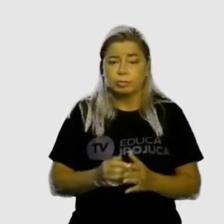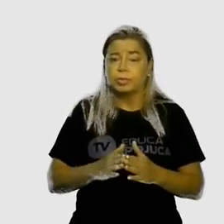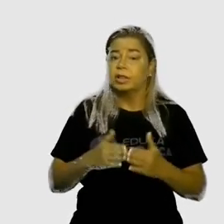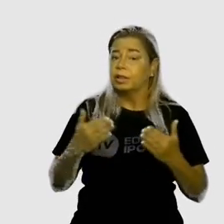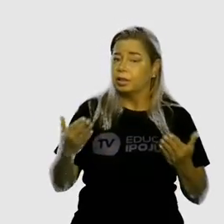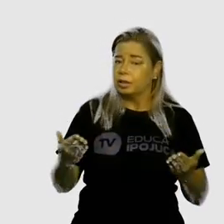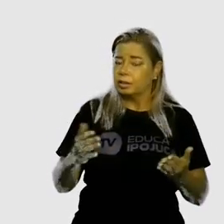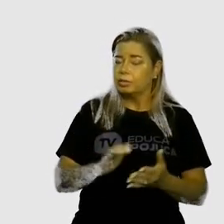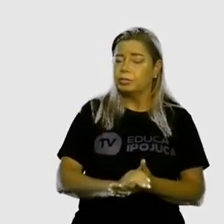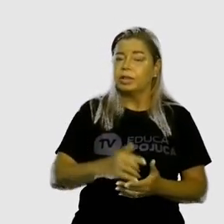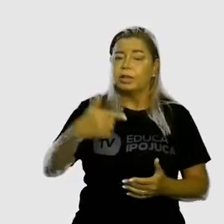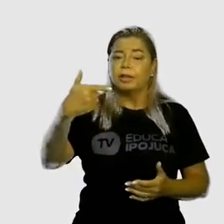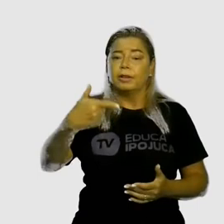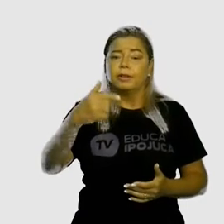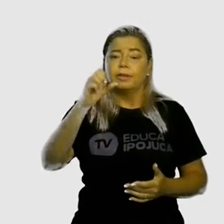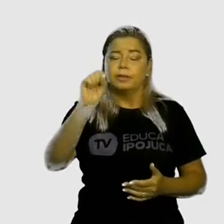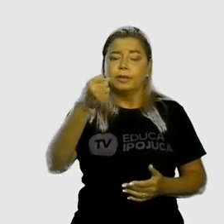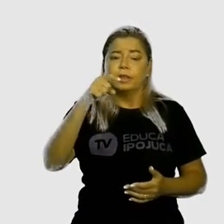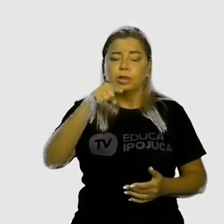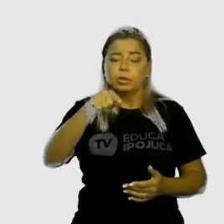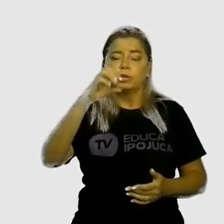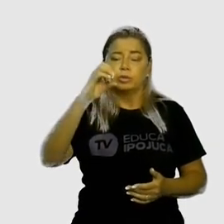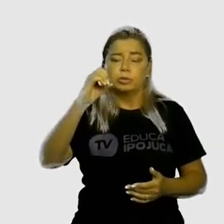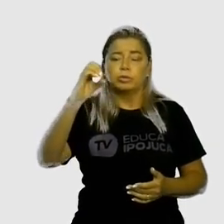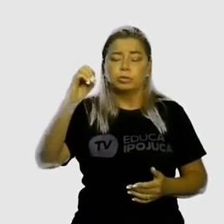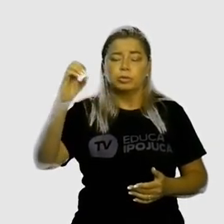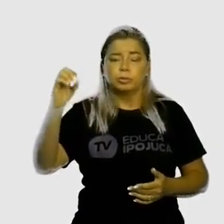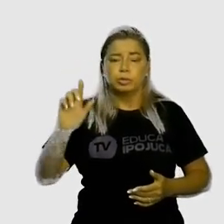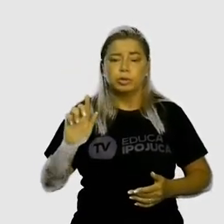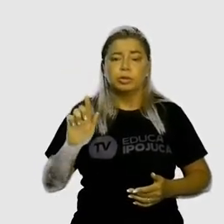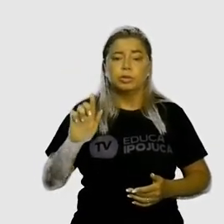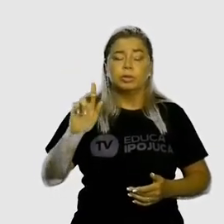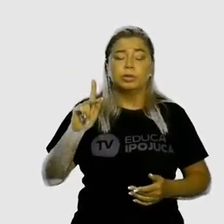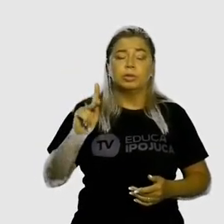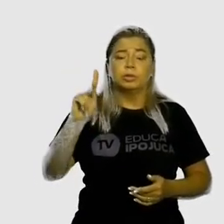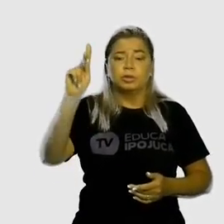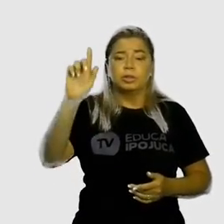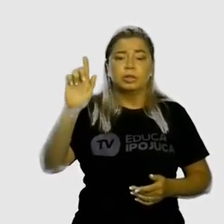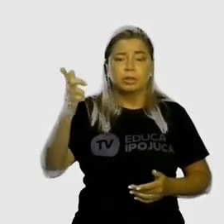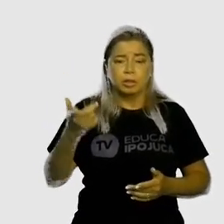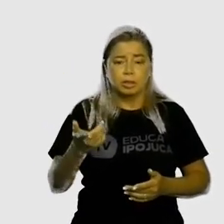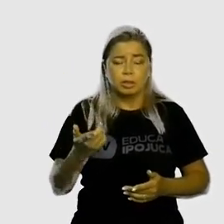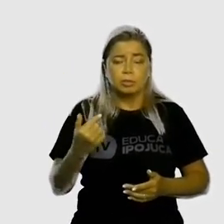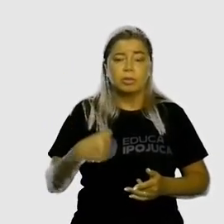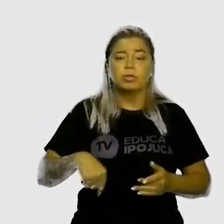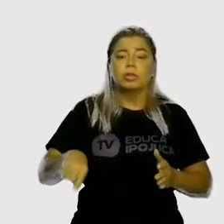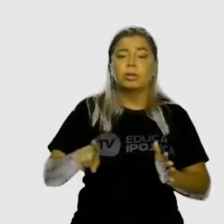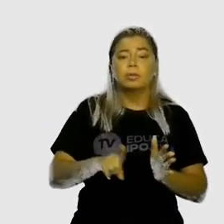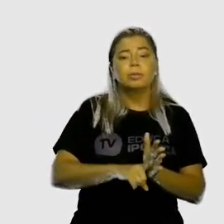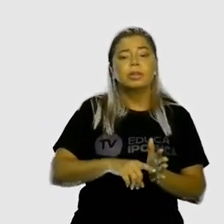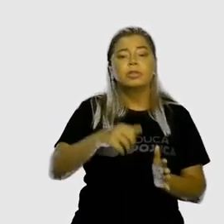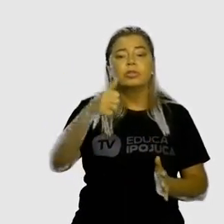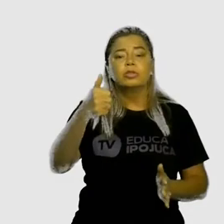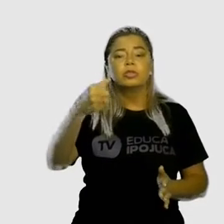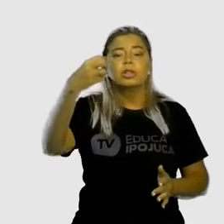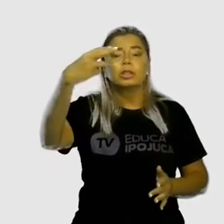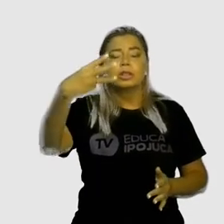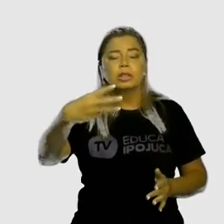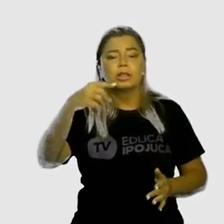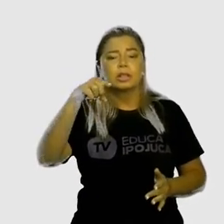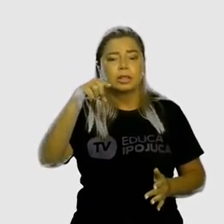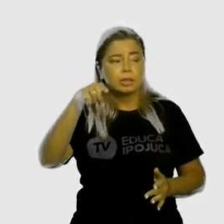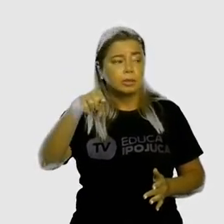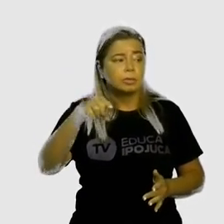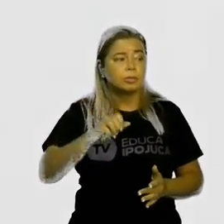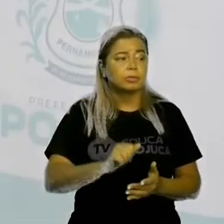mil quilogramas e eu quero saber a diferença entre 28 mil e 13.745. Quanto dá essa